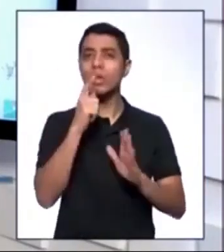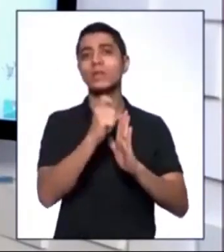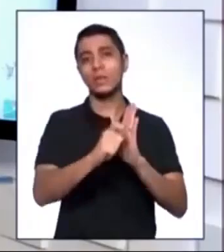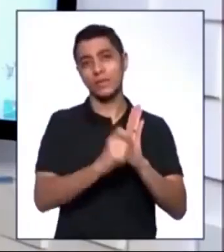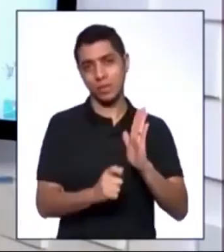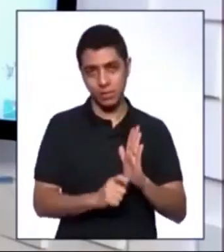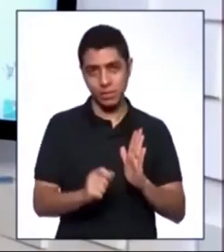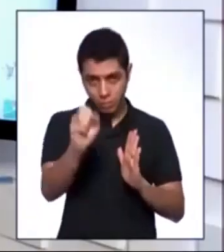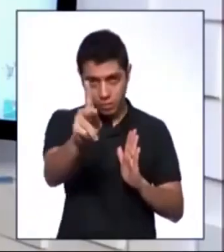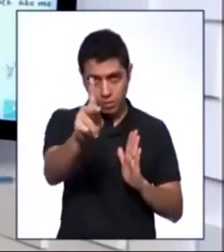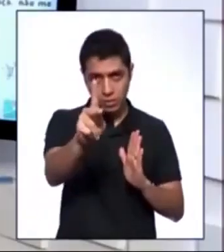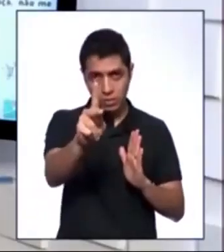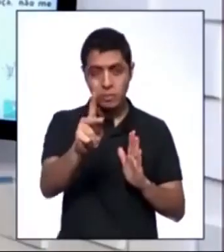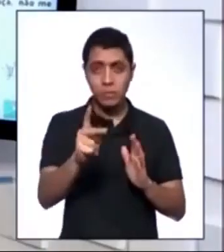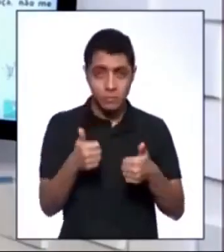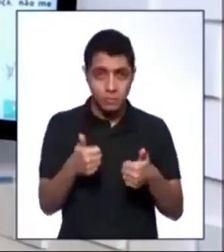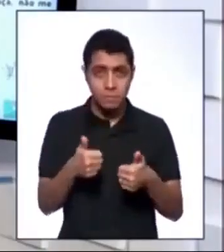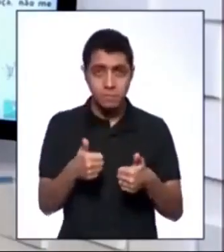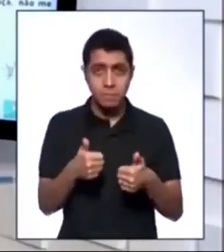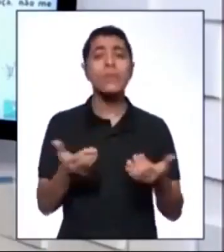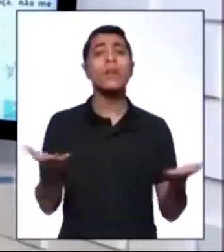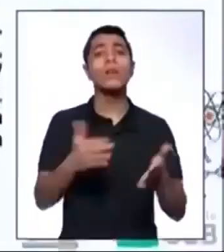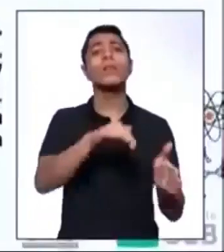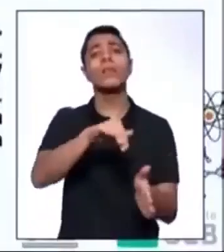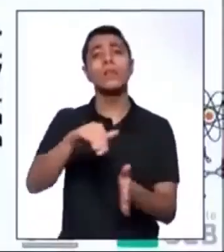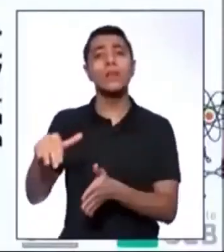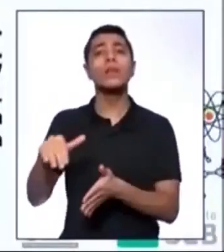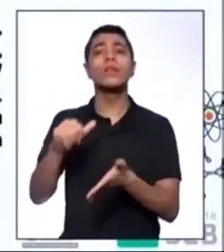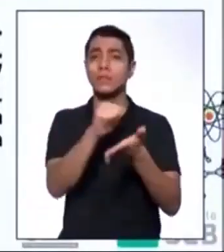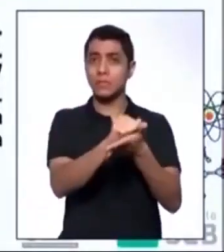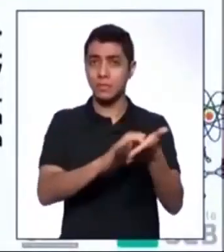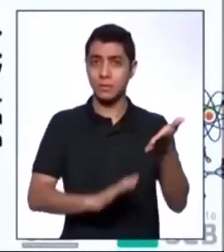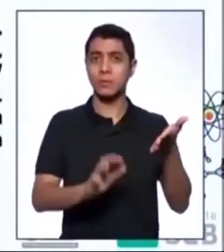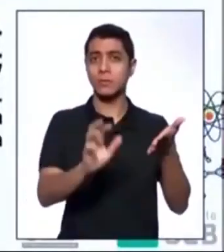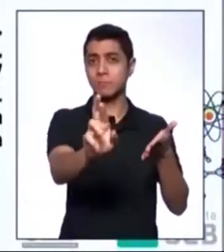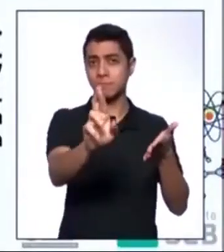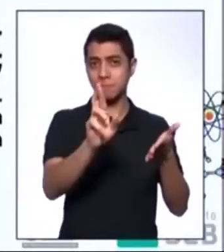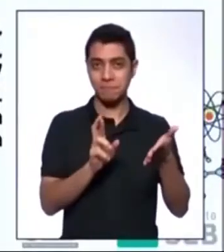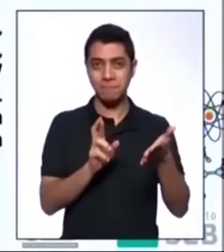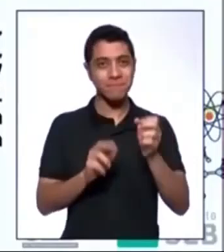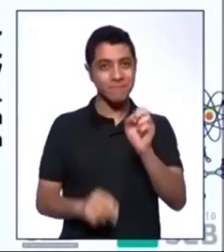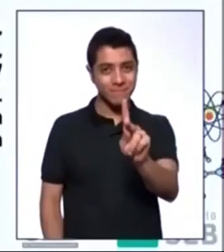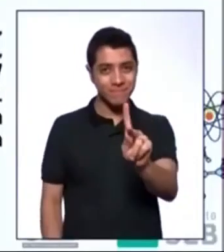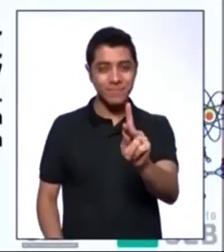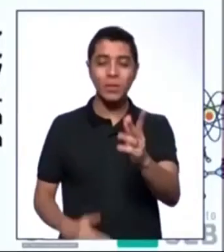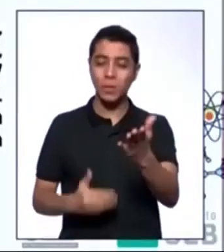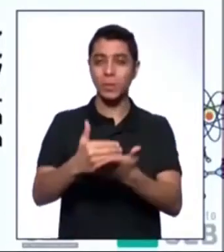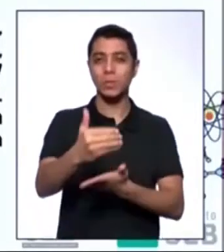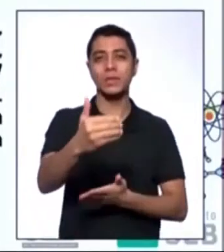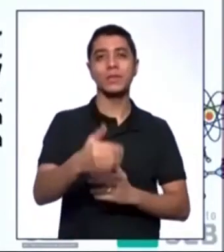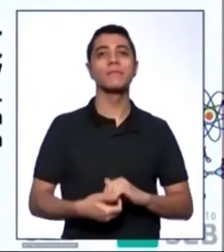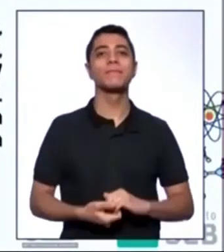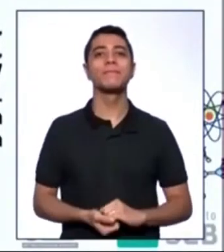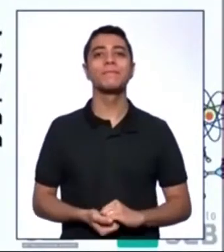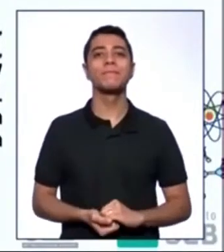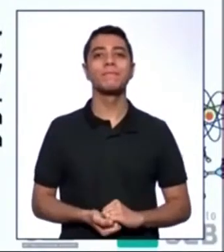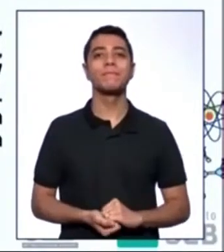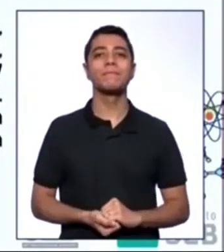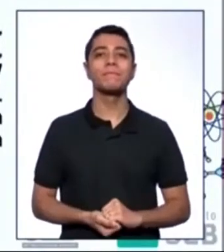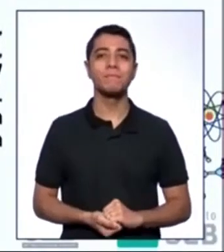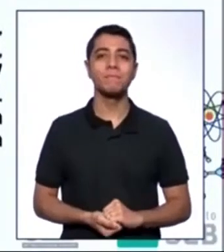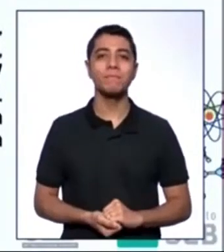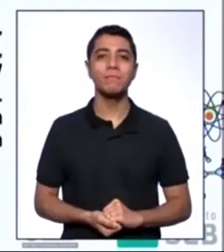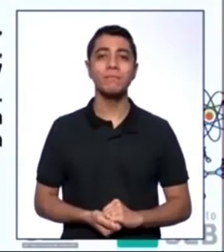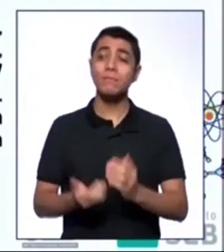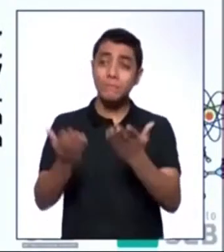chegamos aí na fase de resolver exercício. Vamos começar? Vamos lá. Prezada senhorita, Tenho a